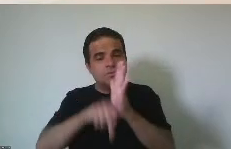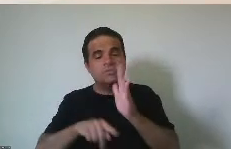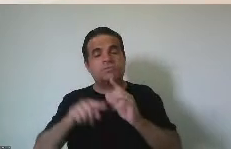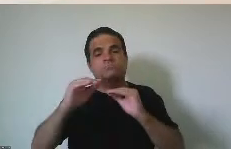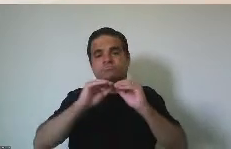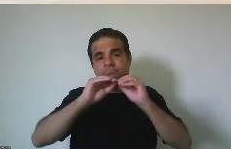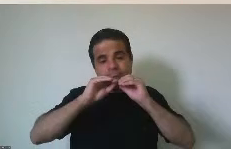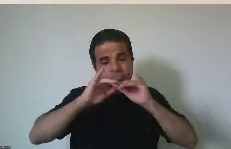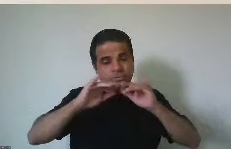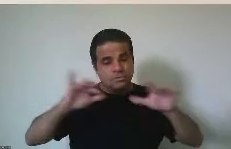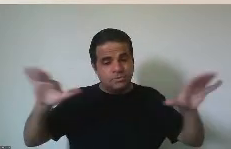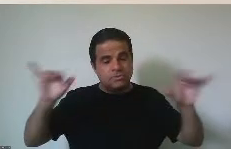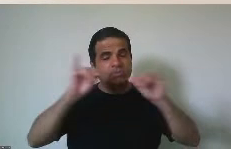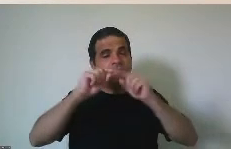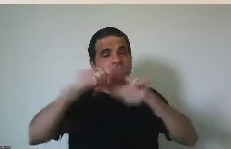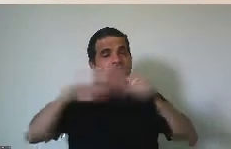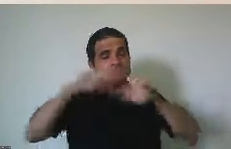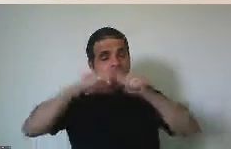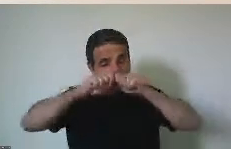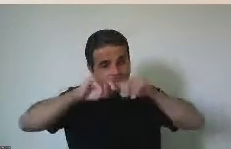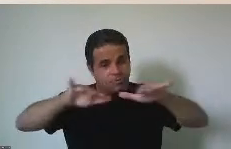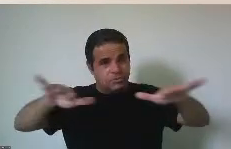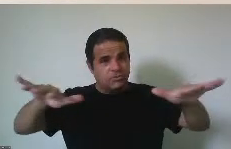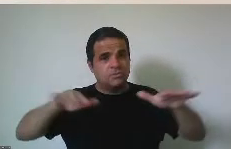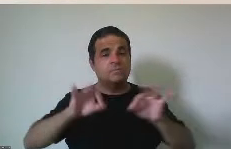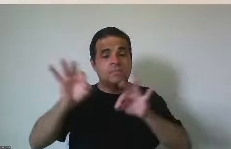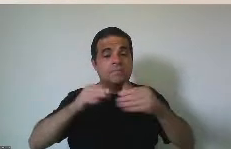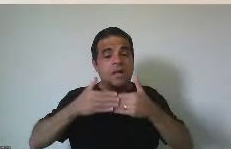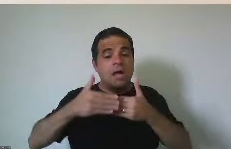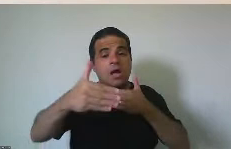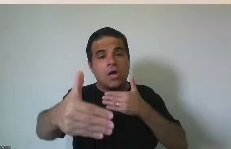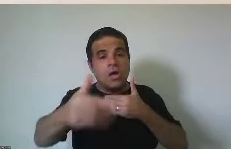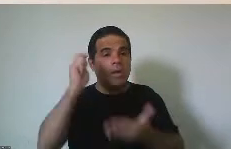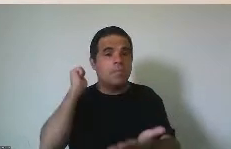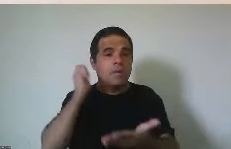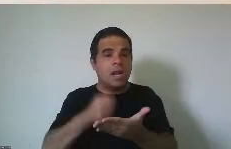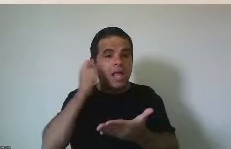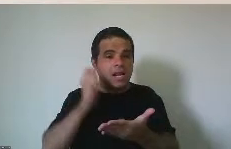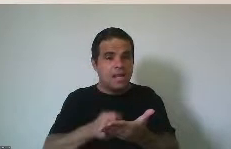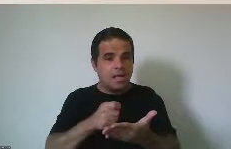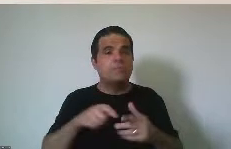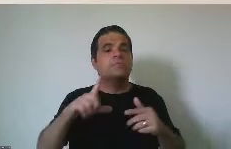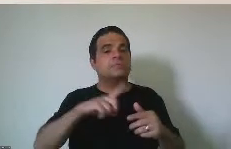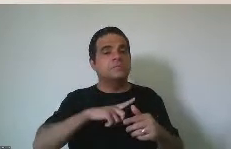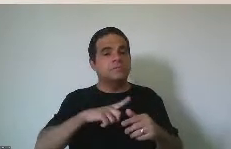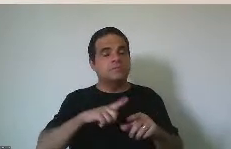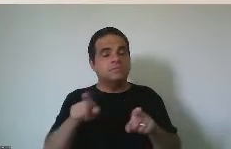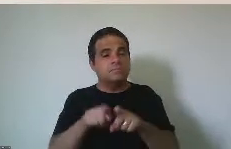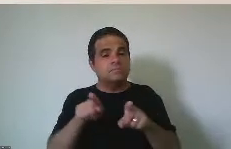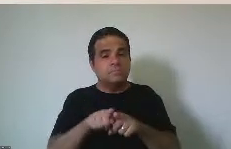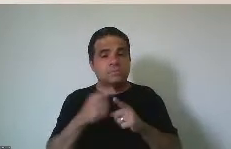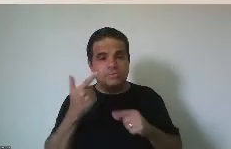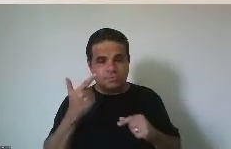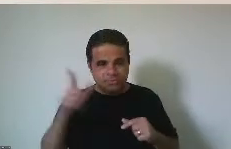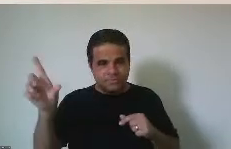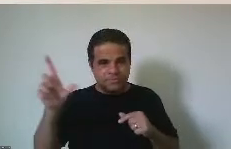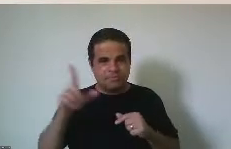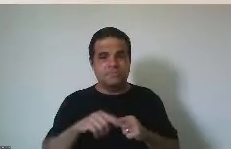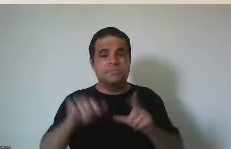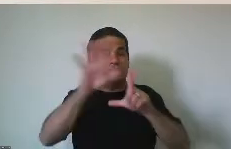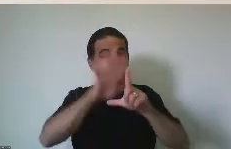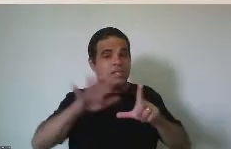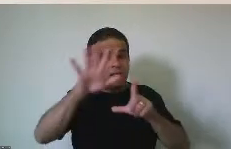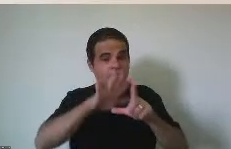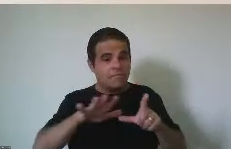quando a gente está se preparando para o leilão temos também os Zaxy que é uma plataforma para